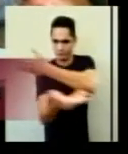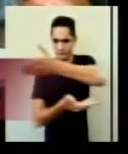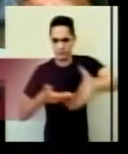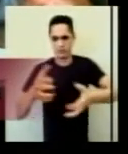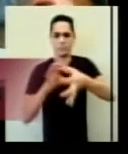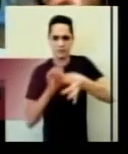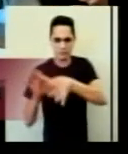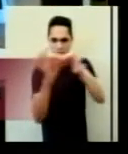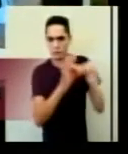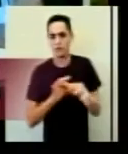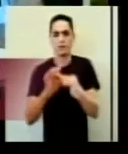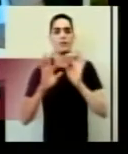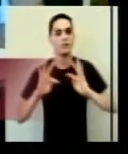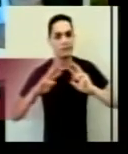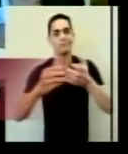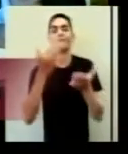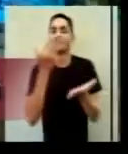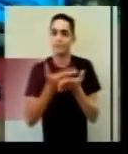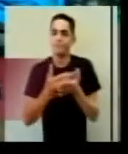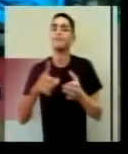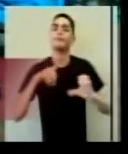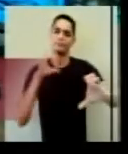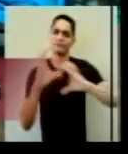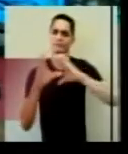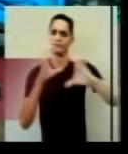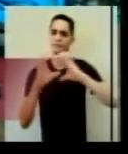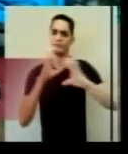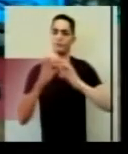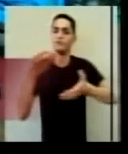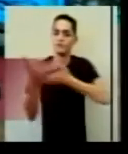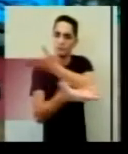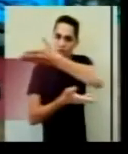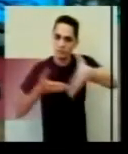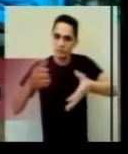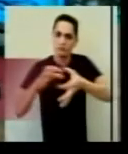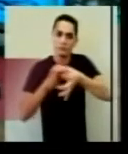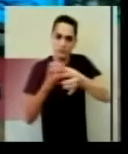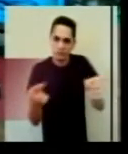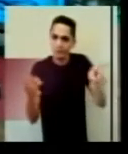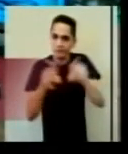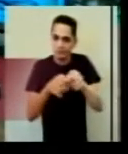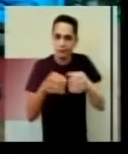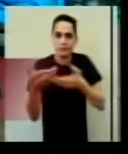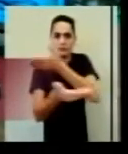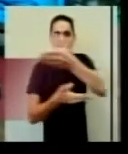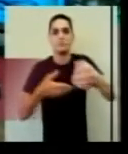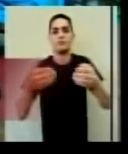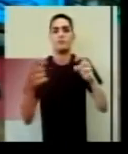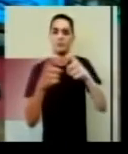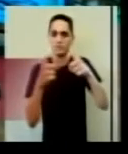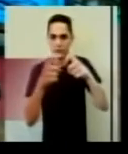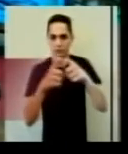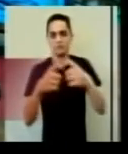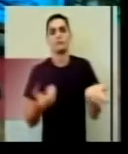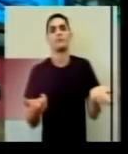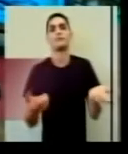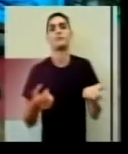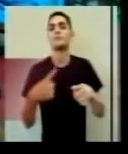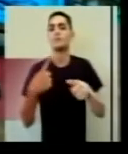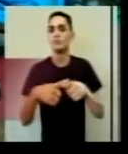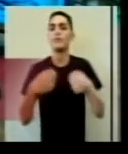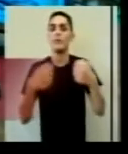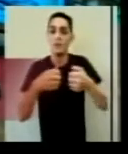verticalizou o conhecimento. Todo mundo tem o seu quadrado e estuda esse quadrado. Então, nós temos